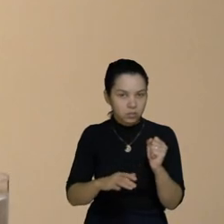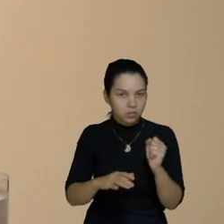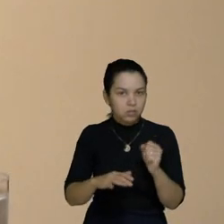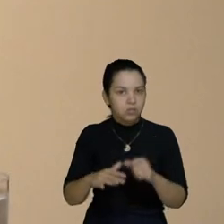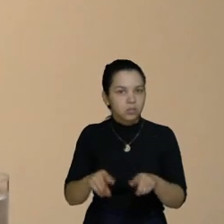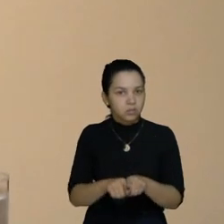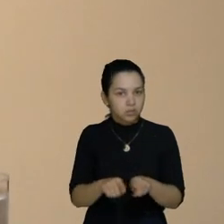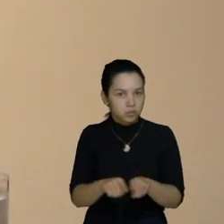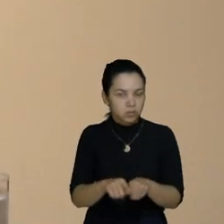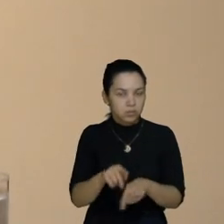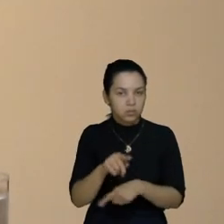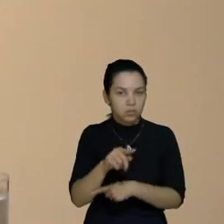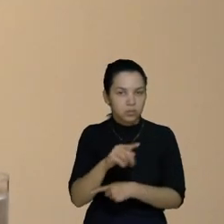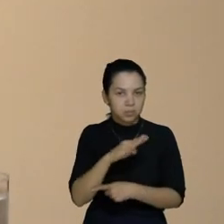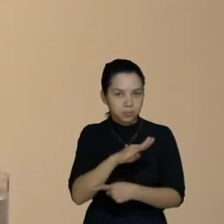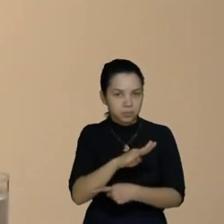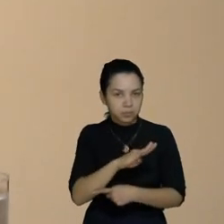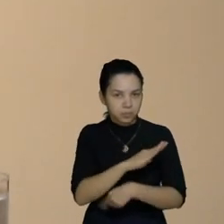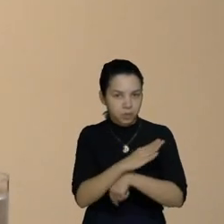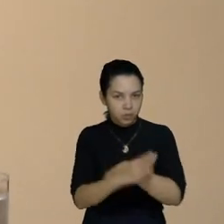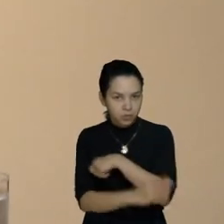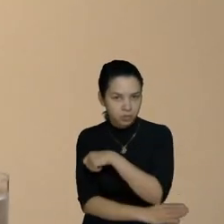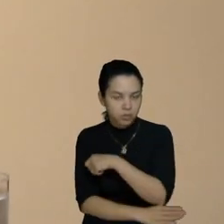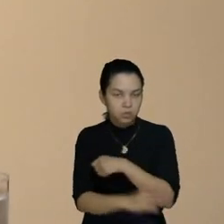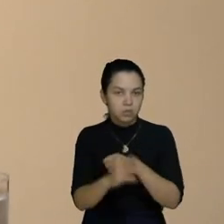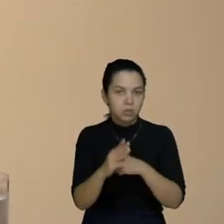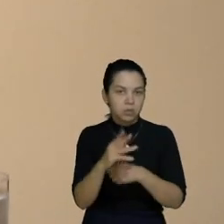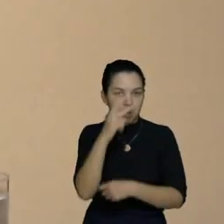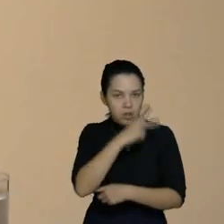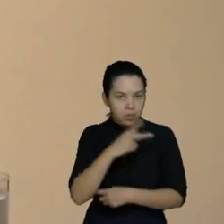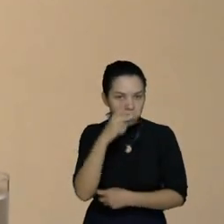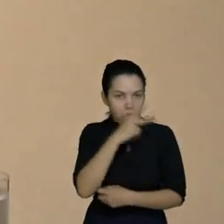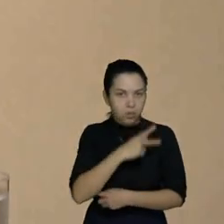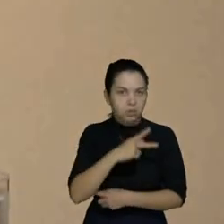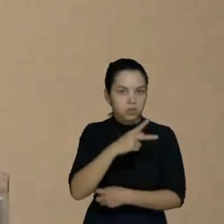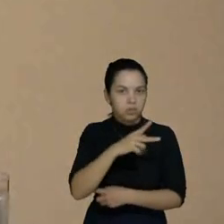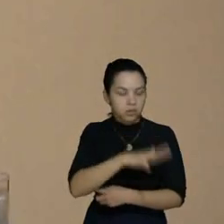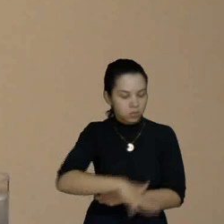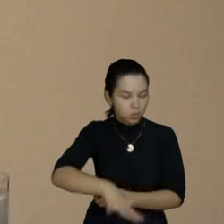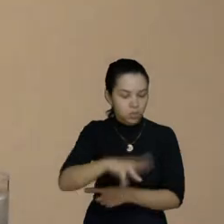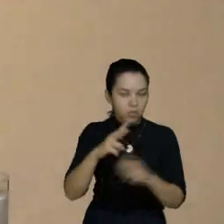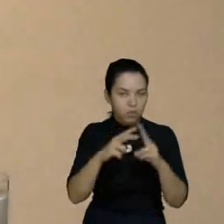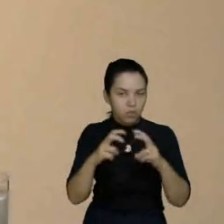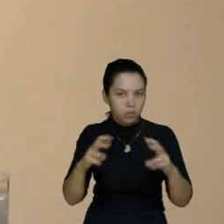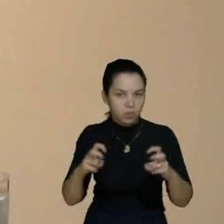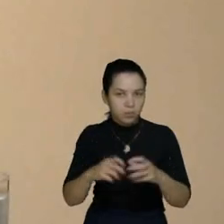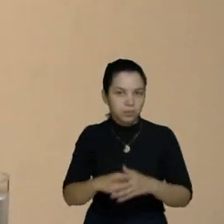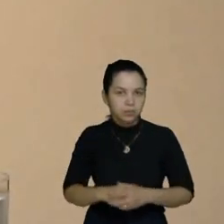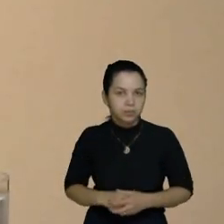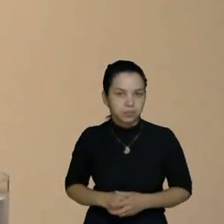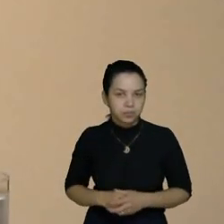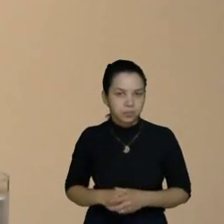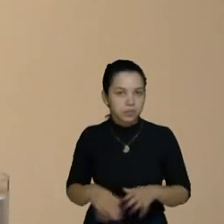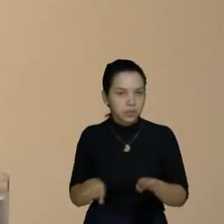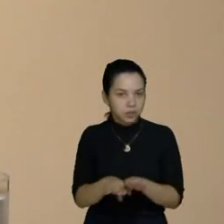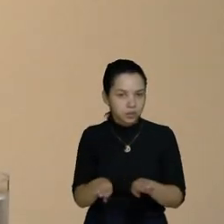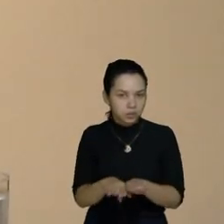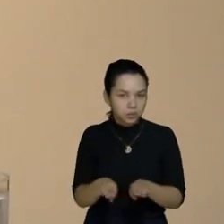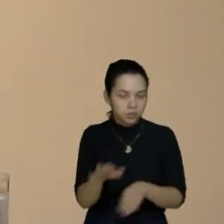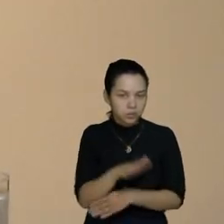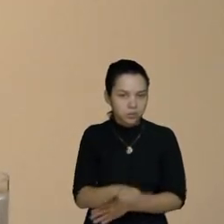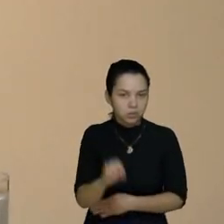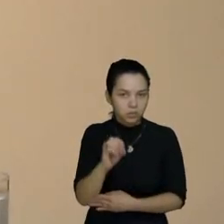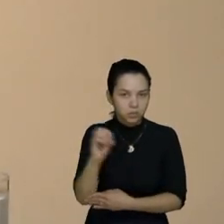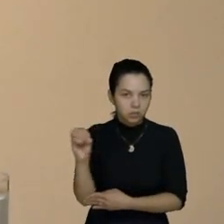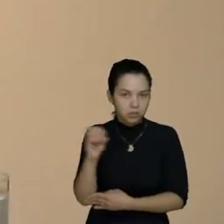Palhoça em toda essa grande região aqui de Florianópolis e inclusive no Extremo Oeste